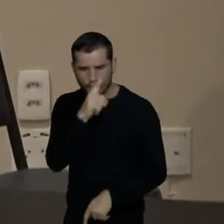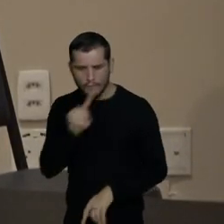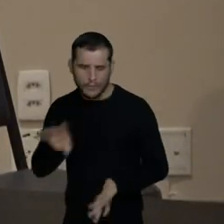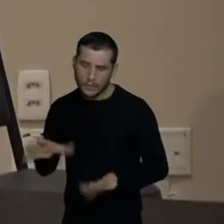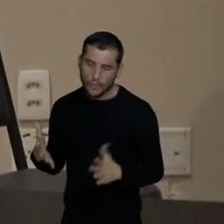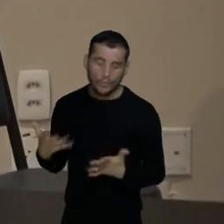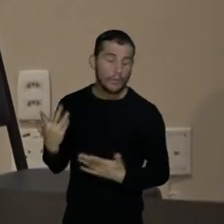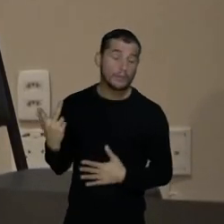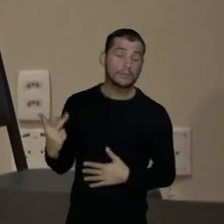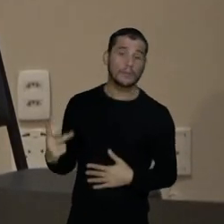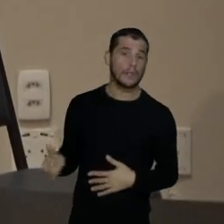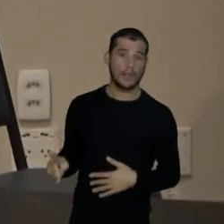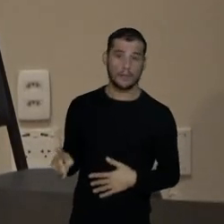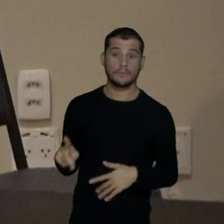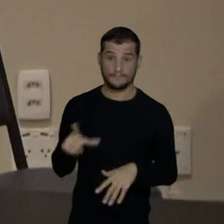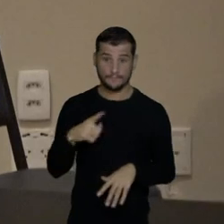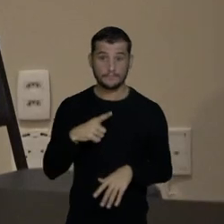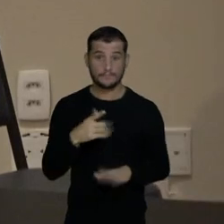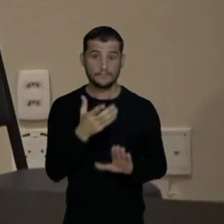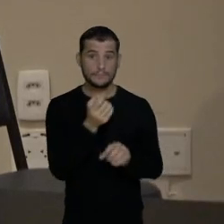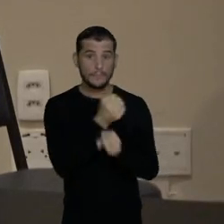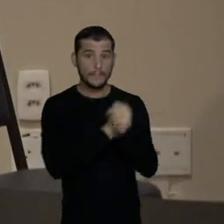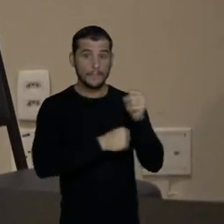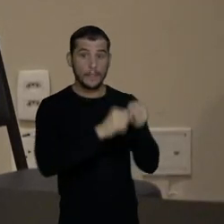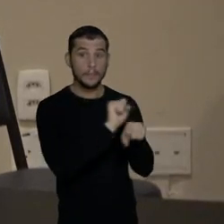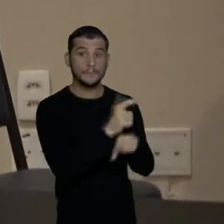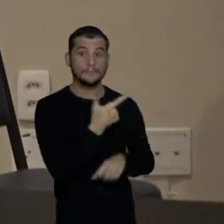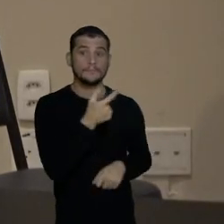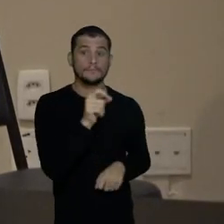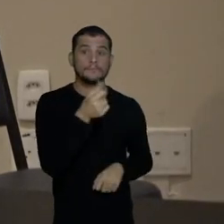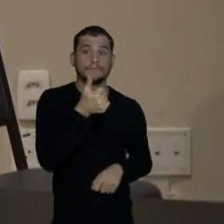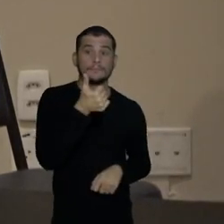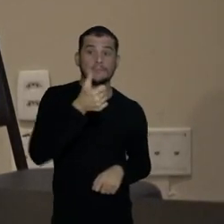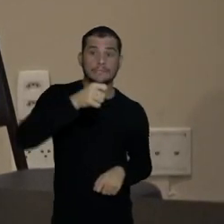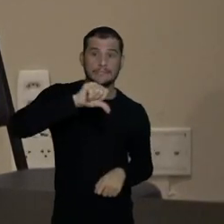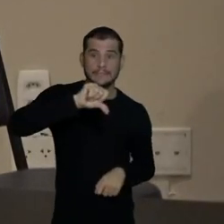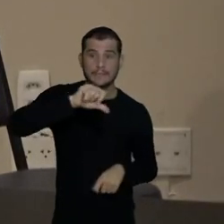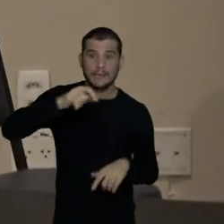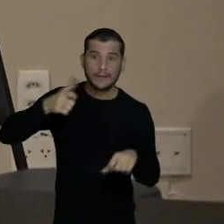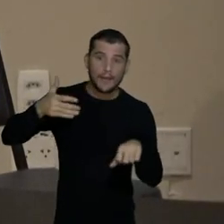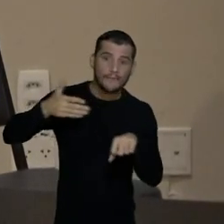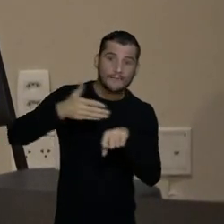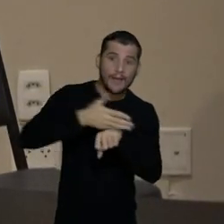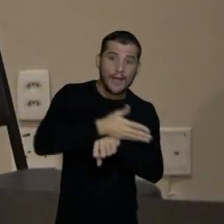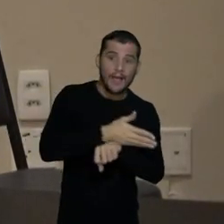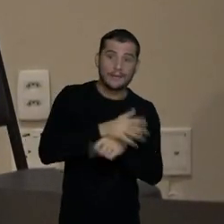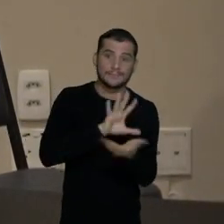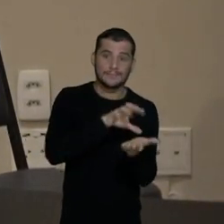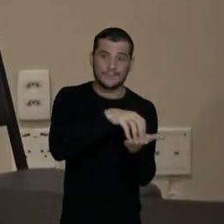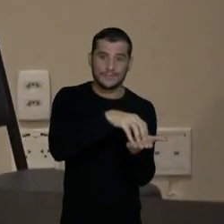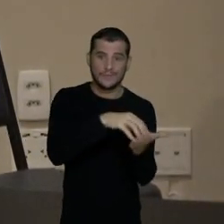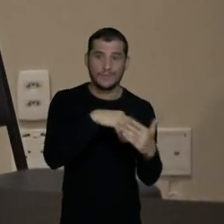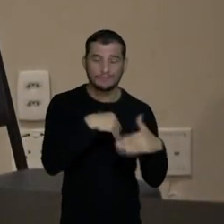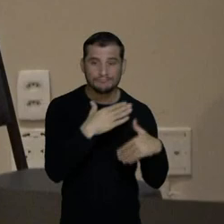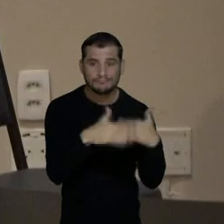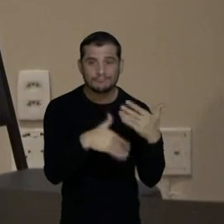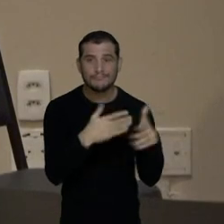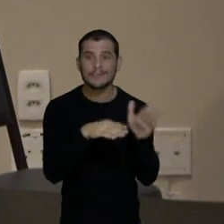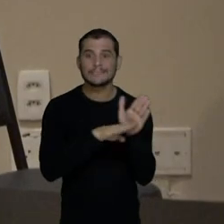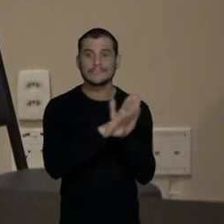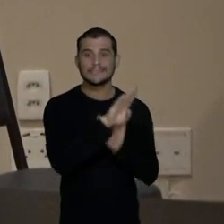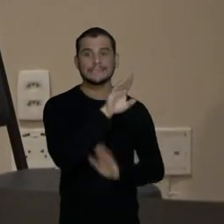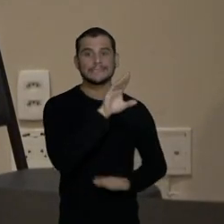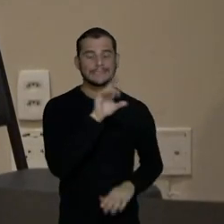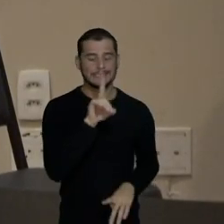2019 Fui abençoada e entrei no núcleo desenvolver desde já a gente coloca o seguinte que a